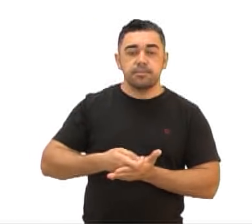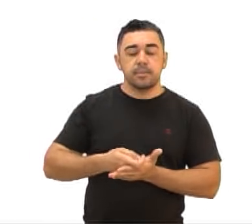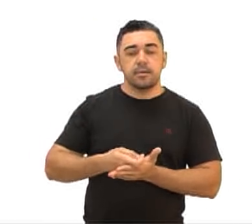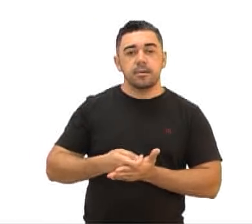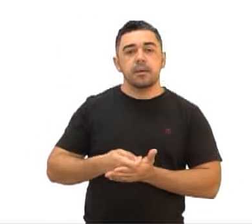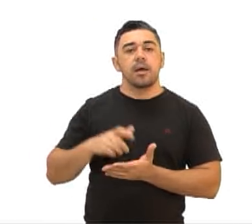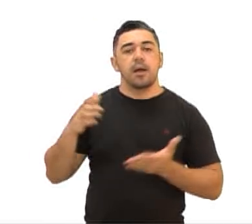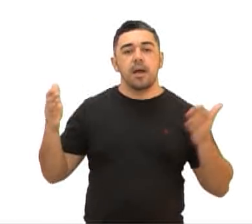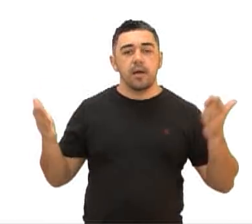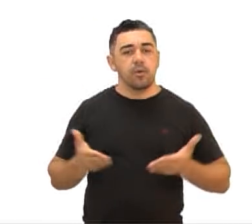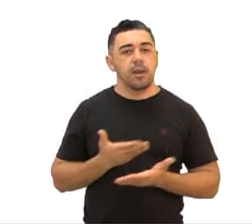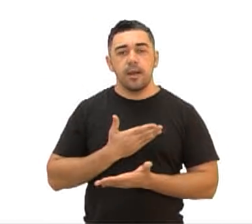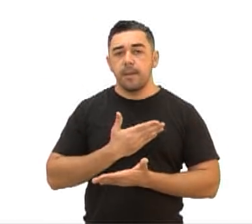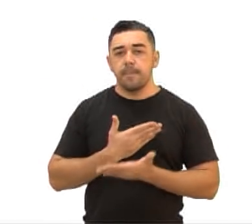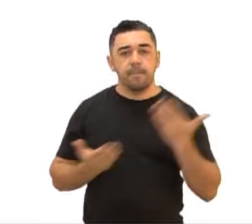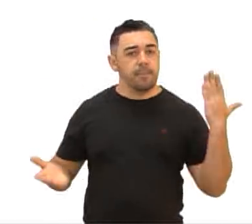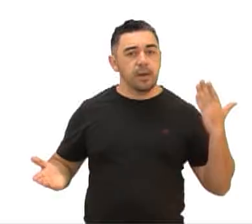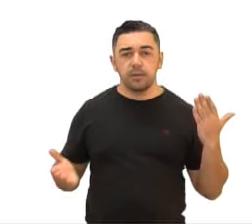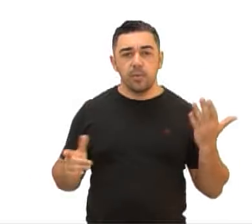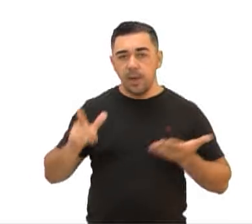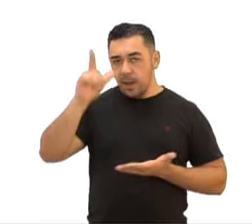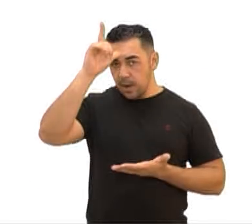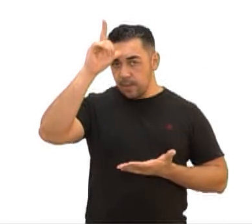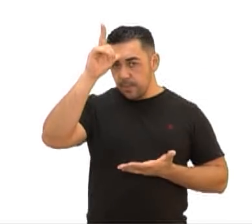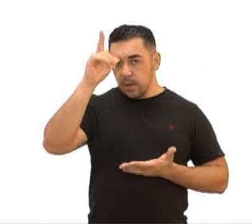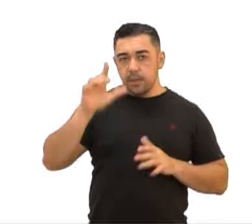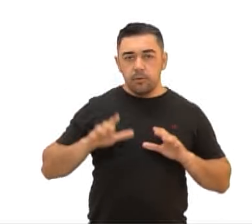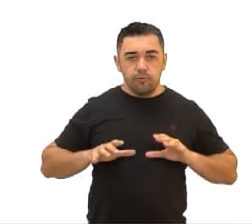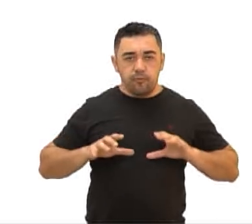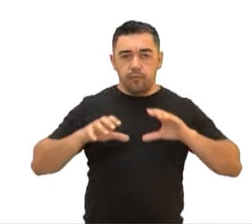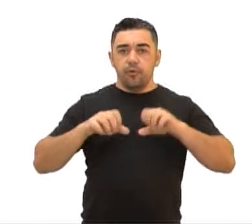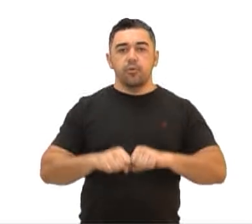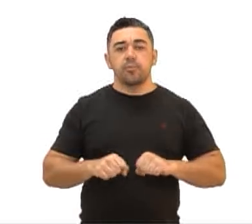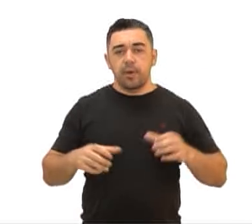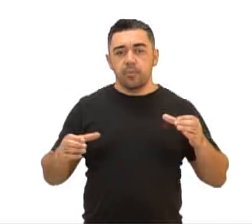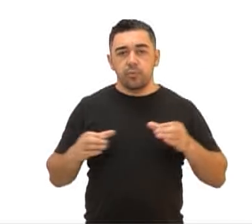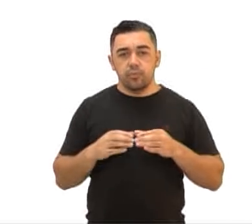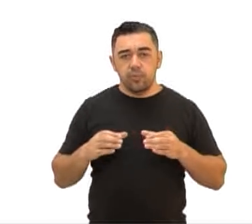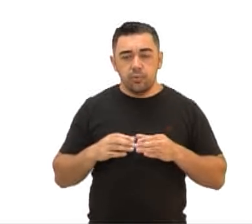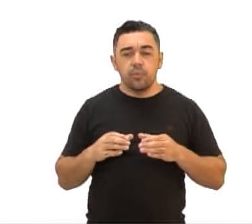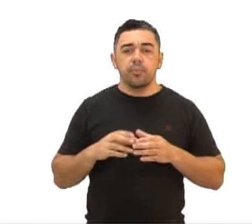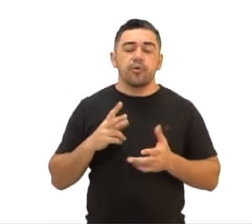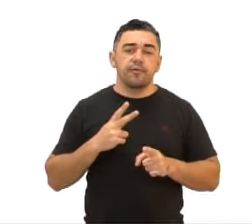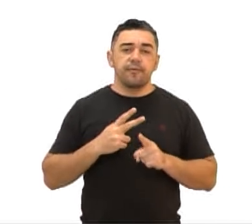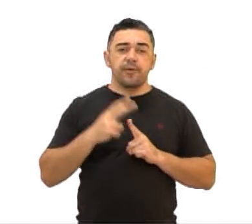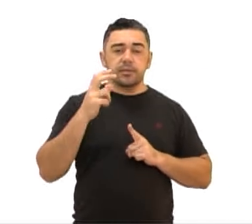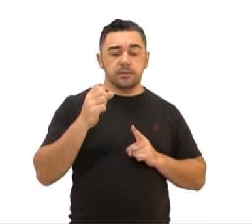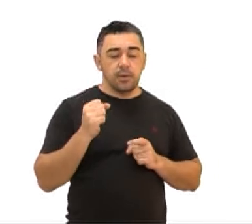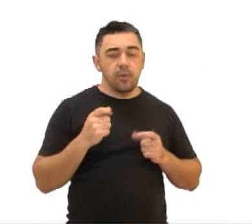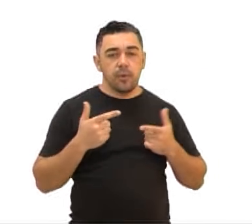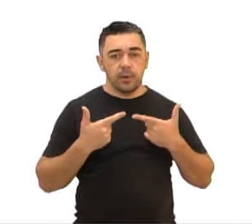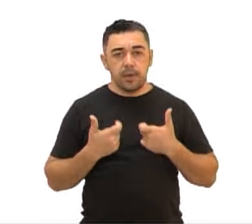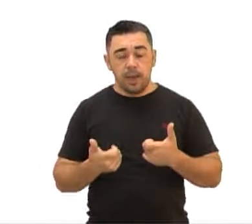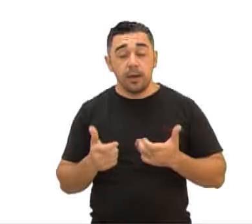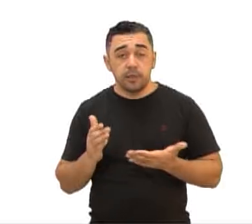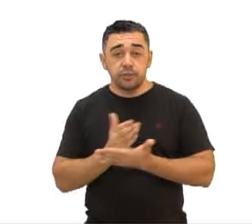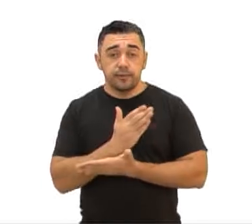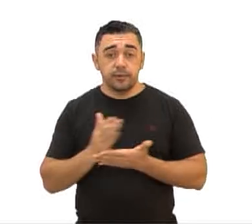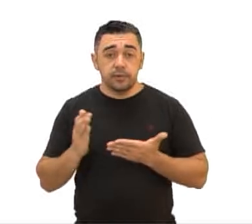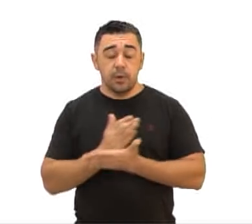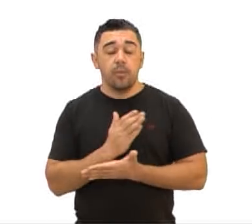que ela praticamente perdeu seu território. Ele foi ocupado pelos aliados vencedores da guerra. E essa divisão